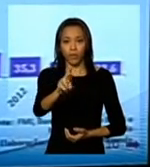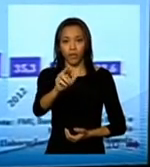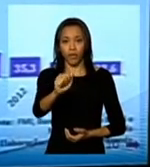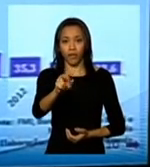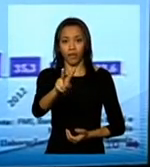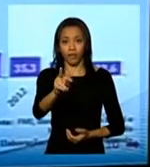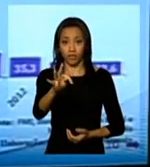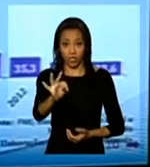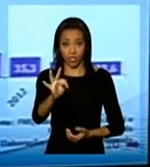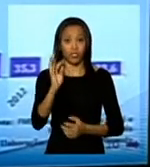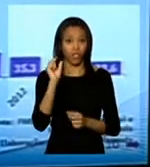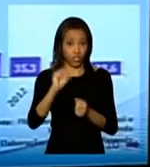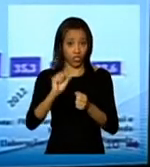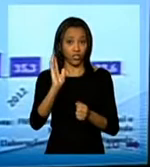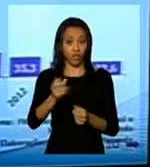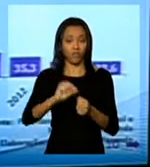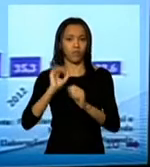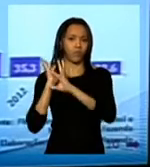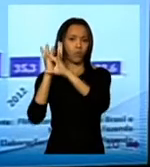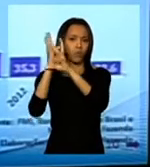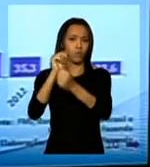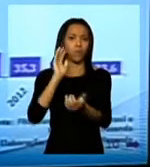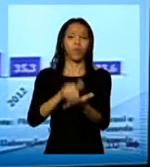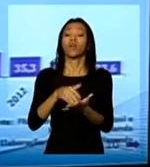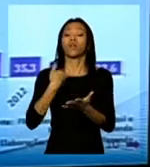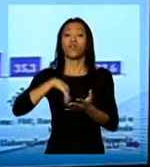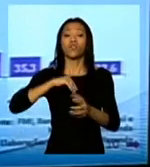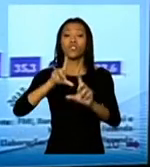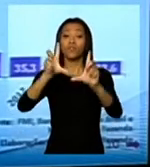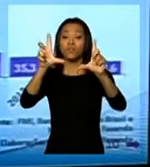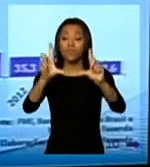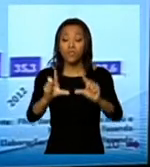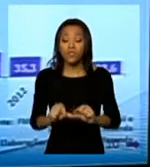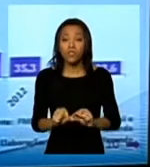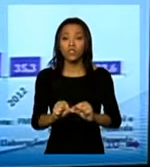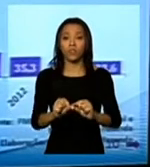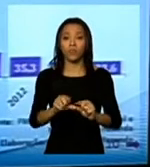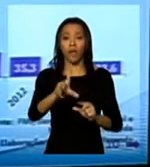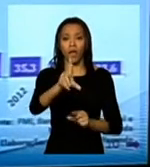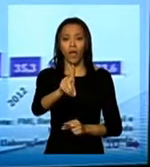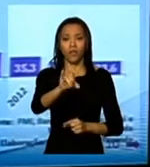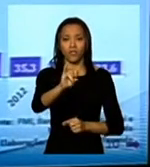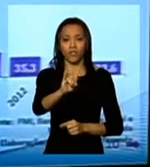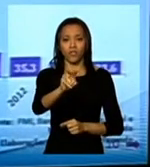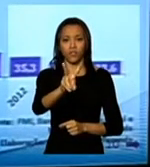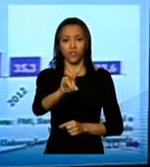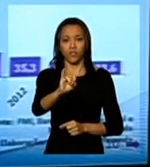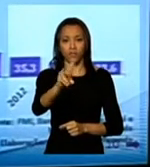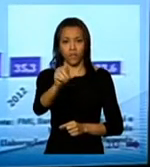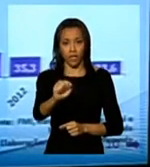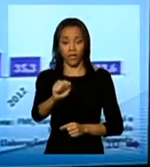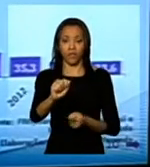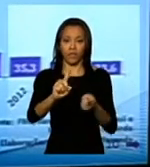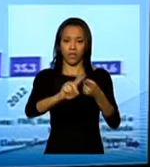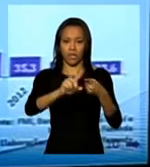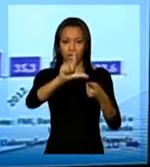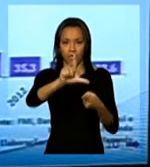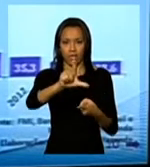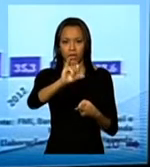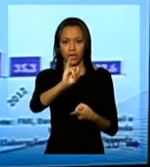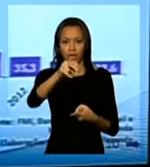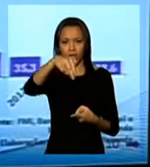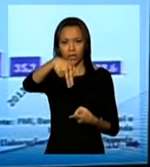anos, nós temos reduzido a dívida líquida e a dívida bruta, conforme vocês podem ver neste gráfico.